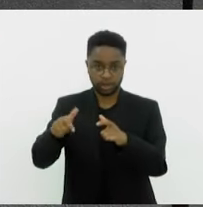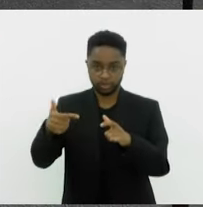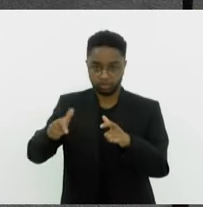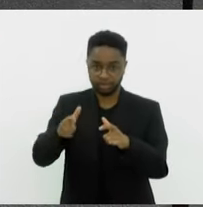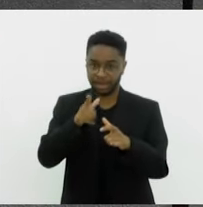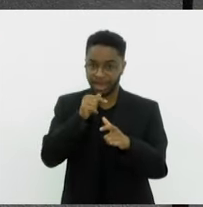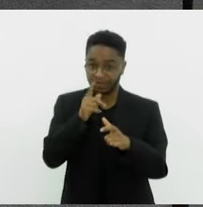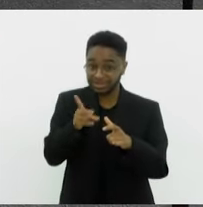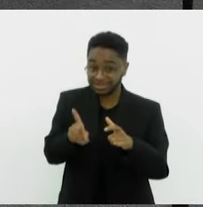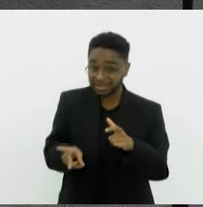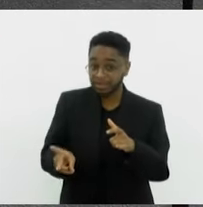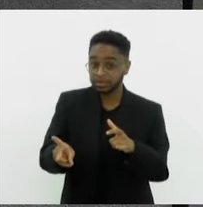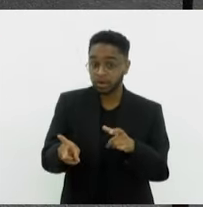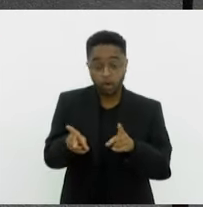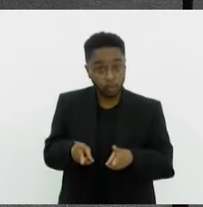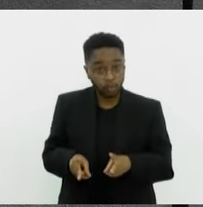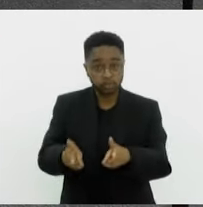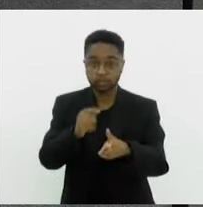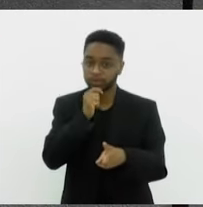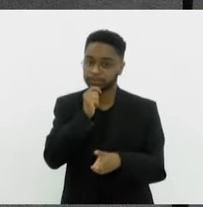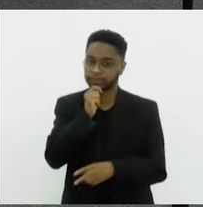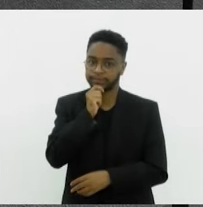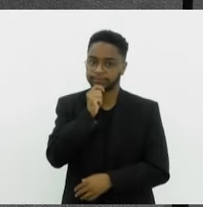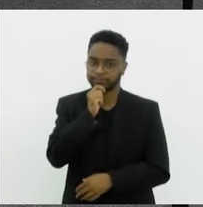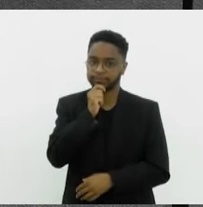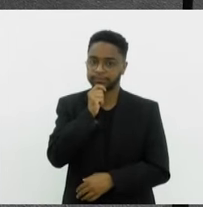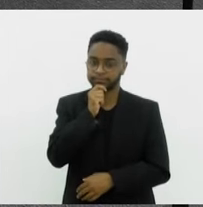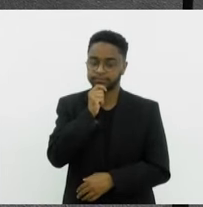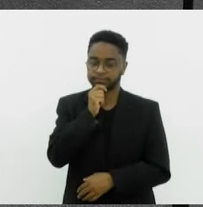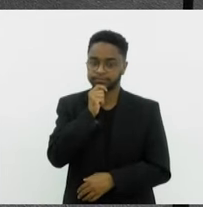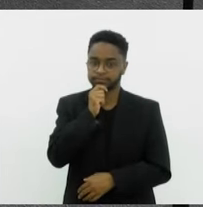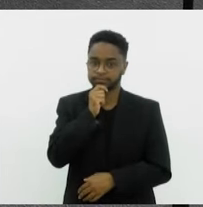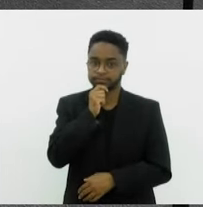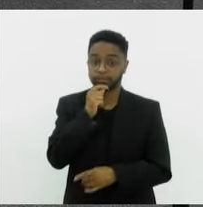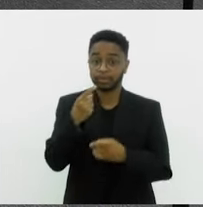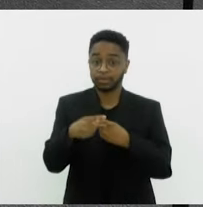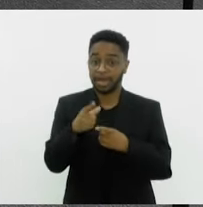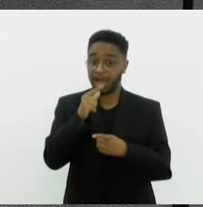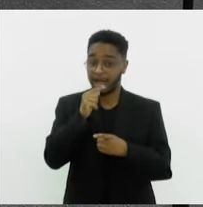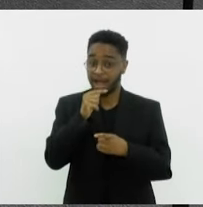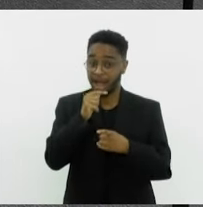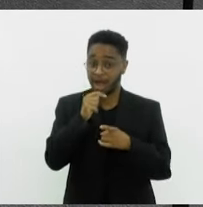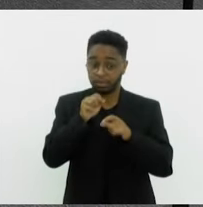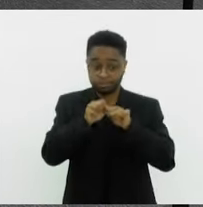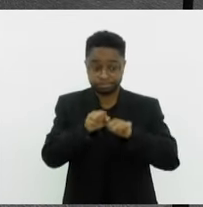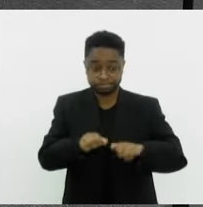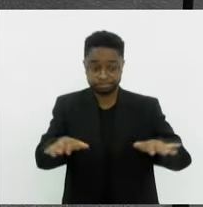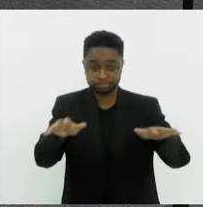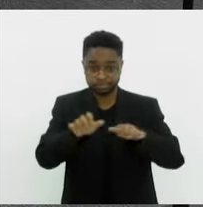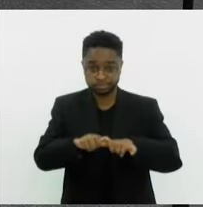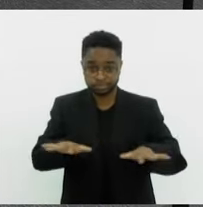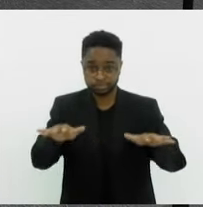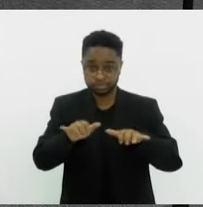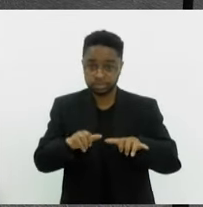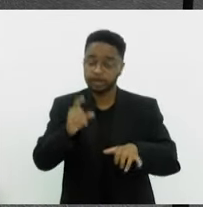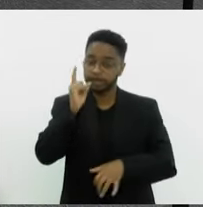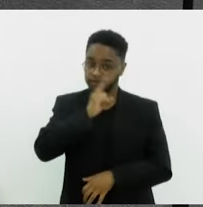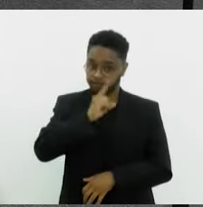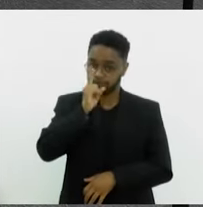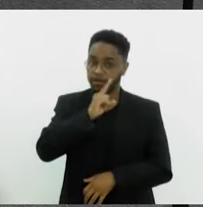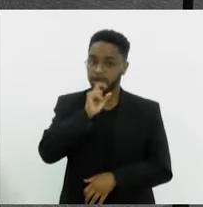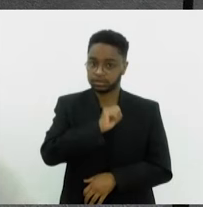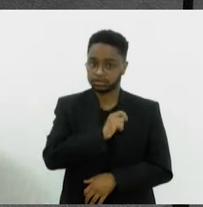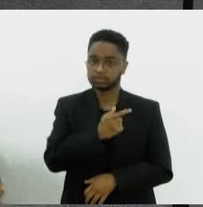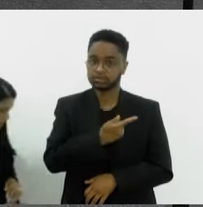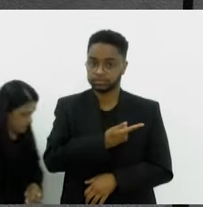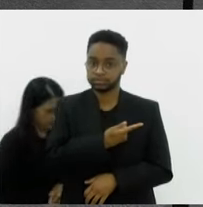regularidade continuam não tendo, né? Porque a oferta de água ela é deficitária